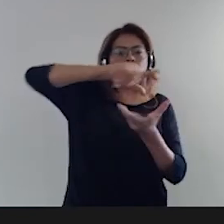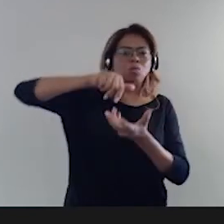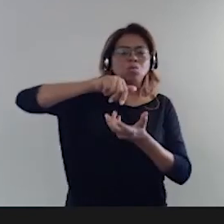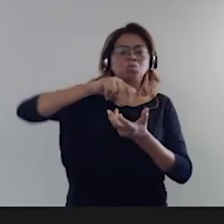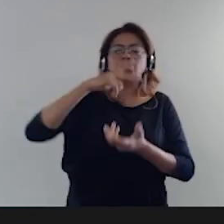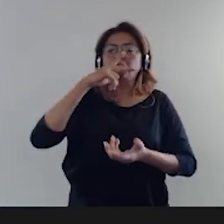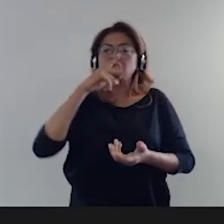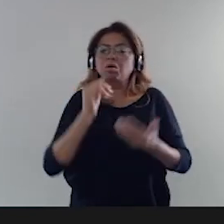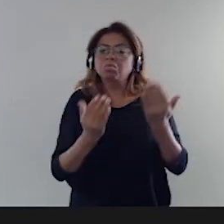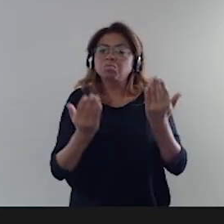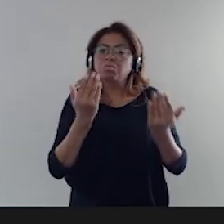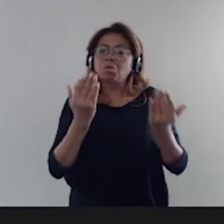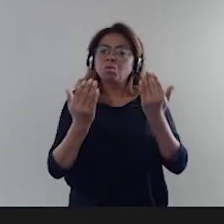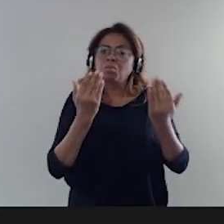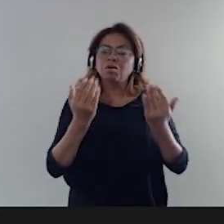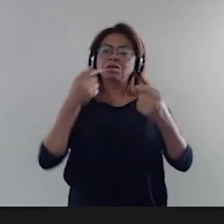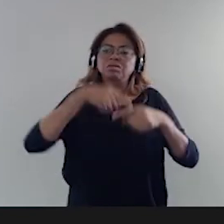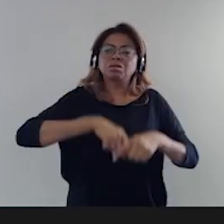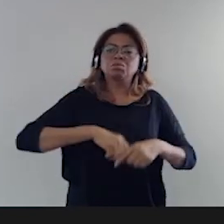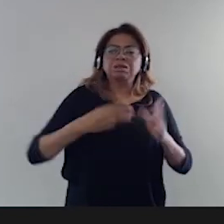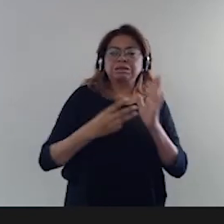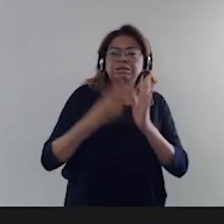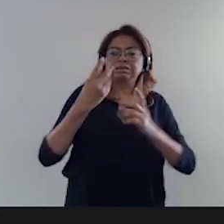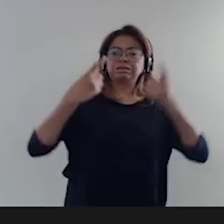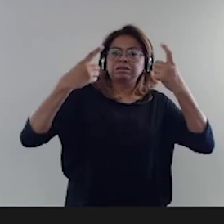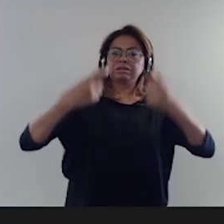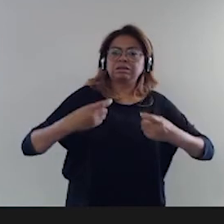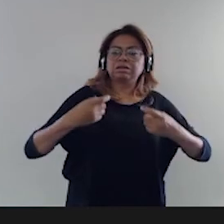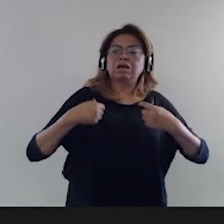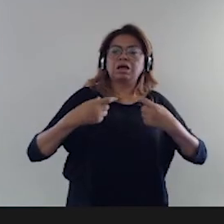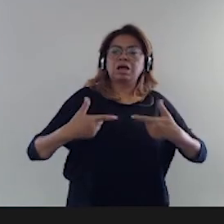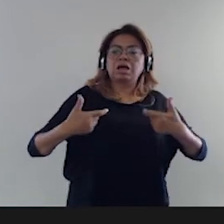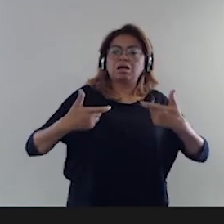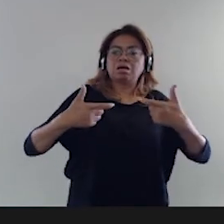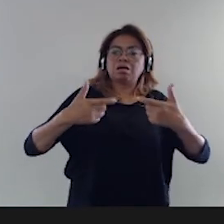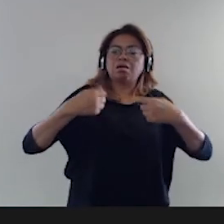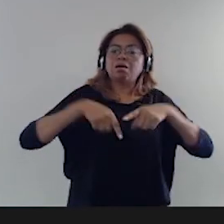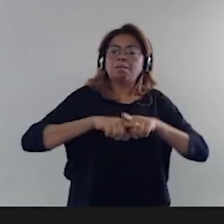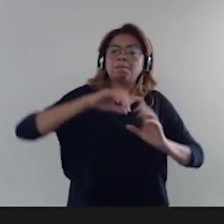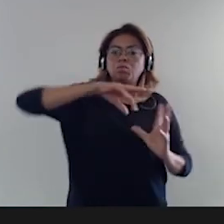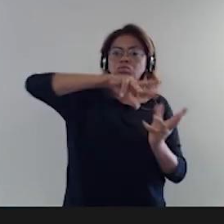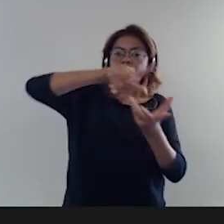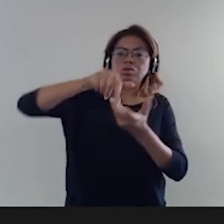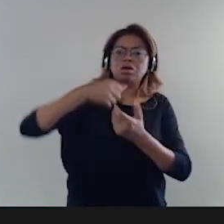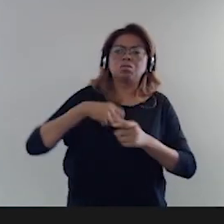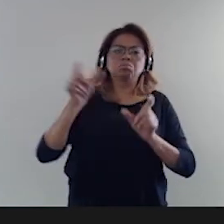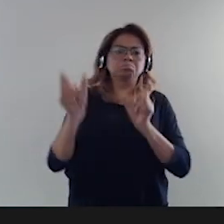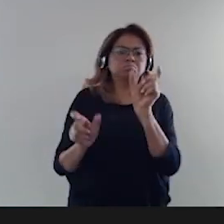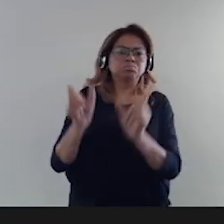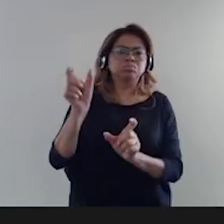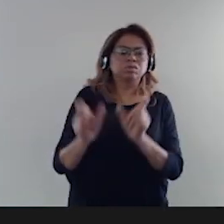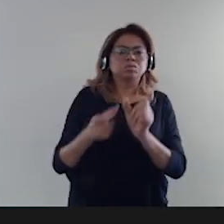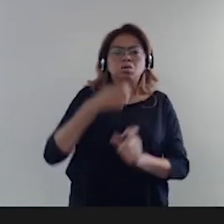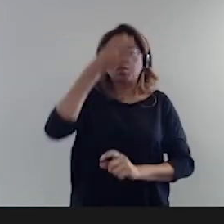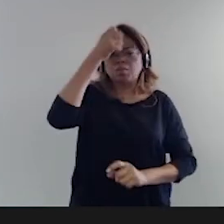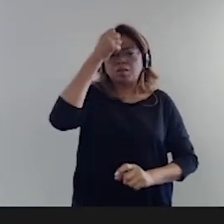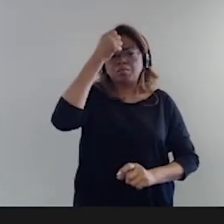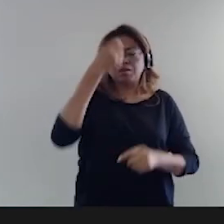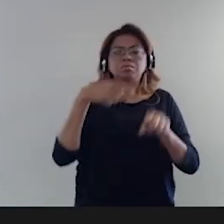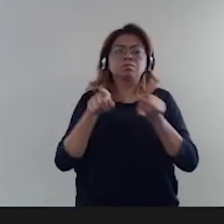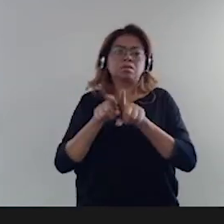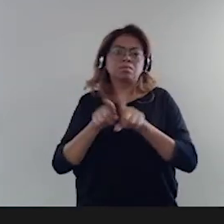terceira guerra mundial de matriz sanitária, e os seres humanos, assim como aprendemos